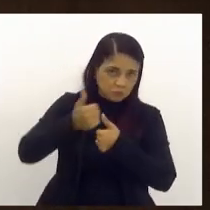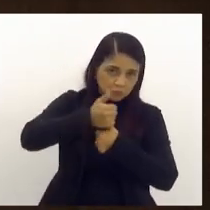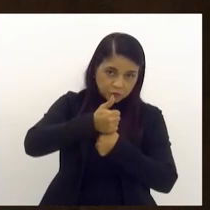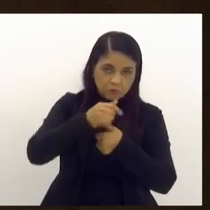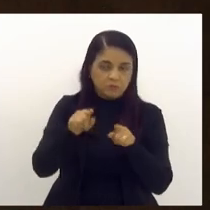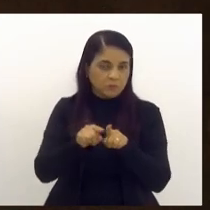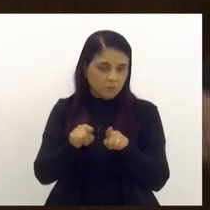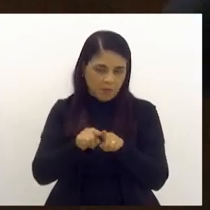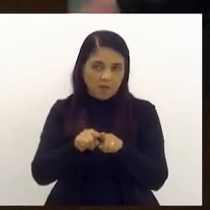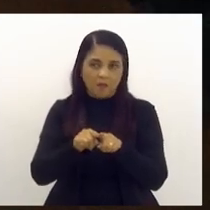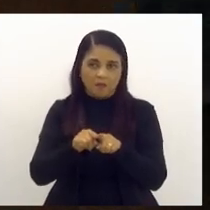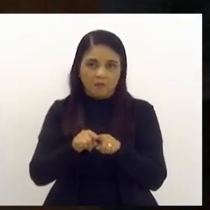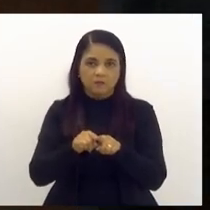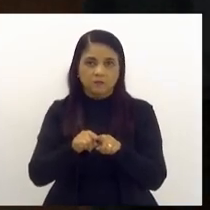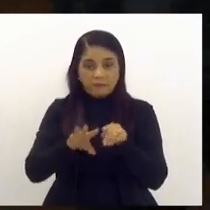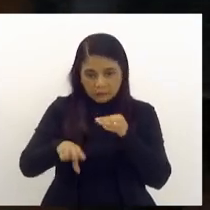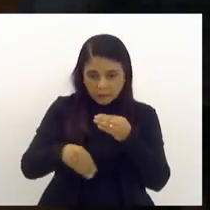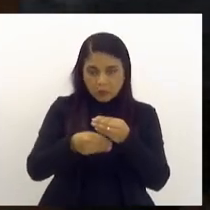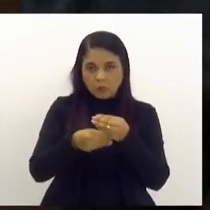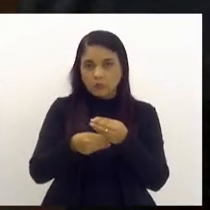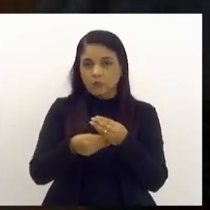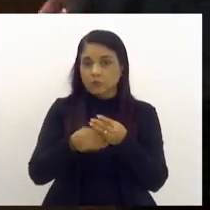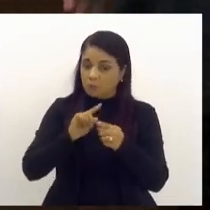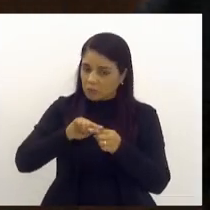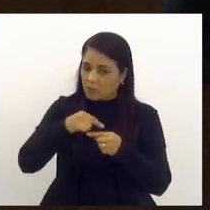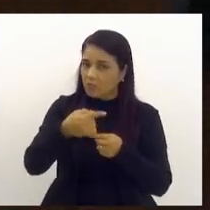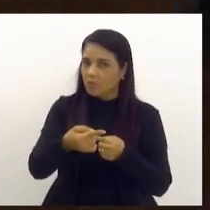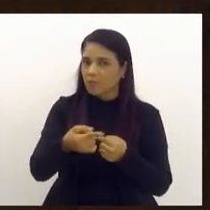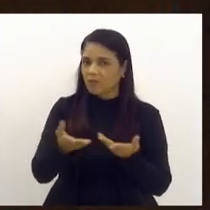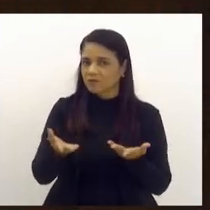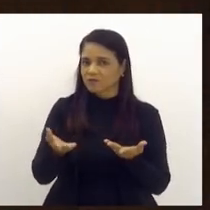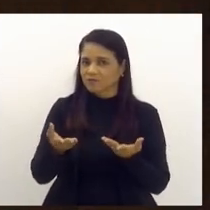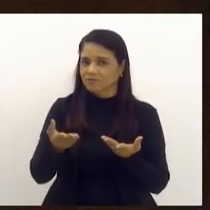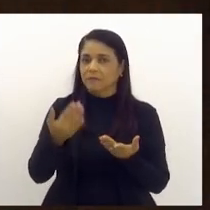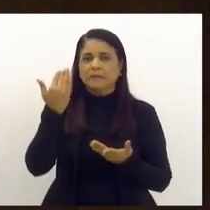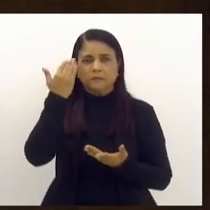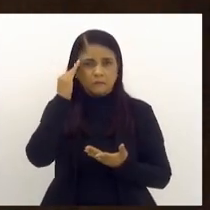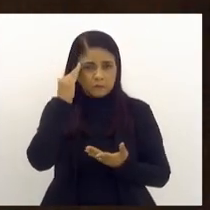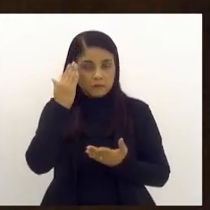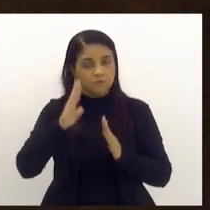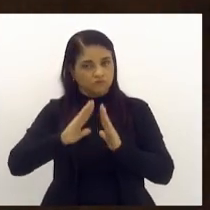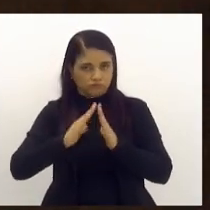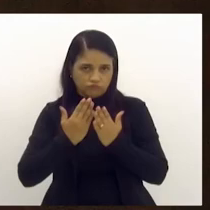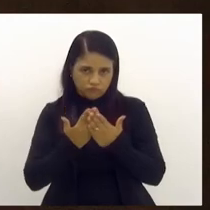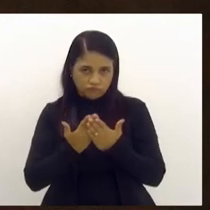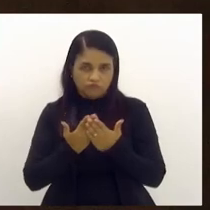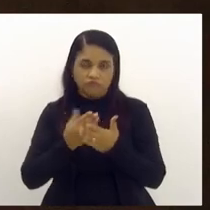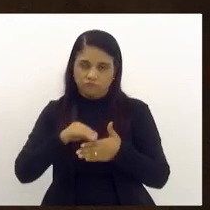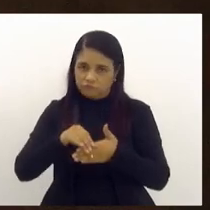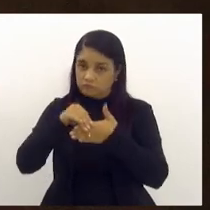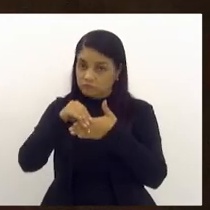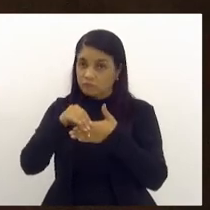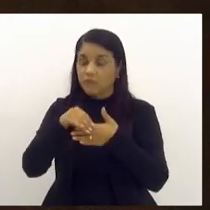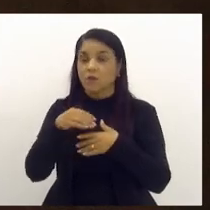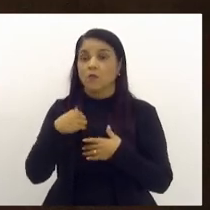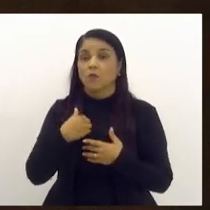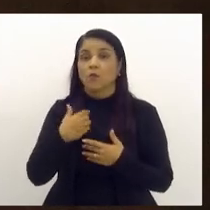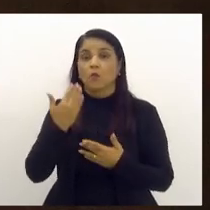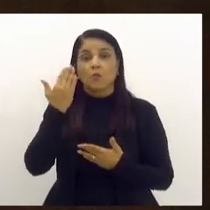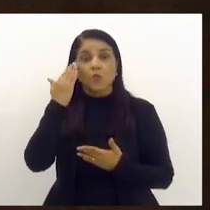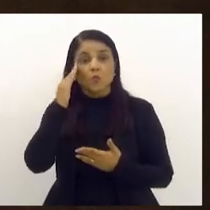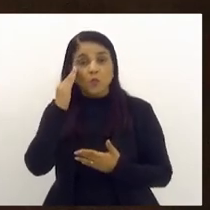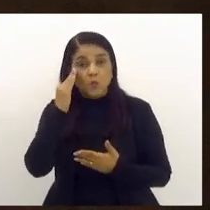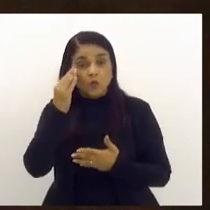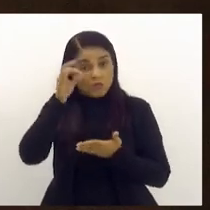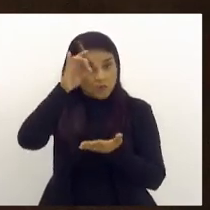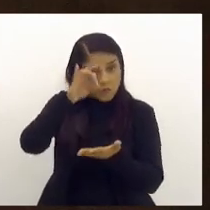sido incluídas posteriormente, mas no entendimento do Colégio de Líderes. Qual foi o entendimento do Colégio de Líderes?